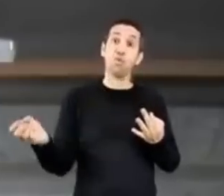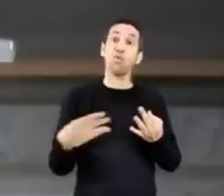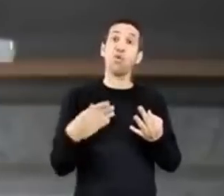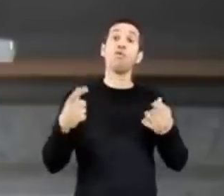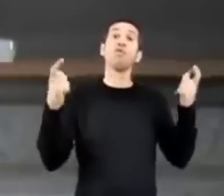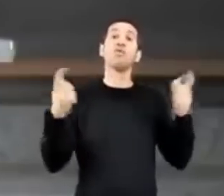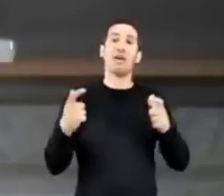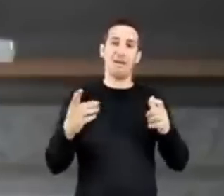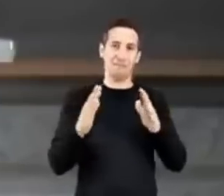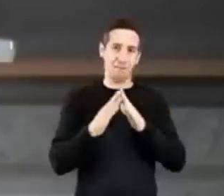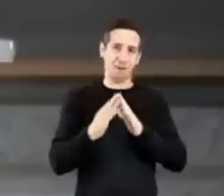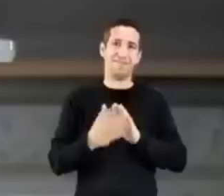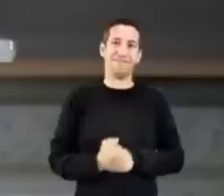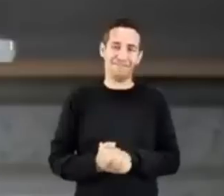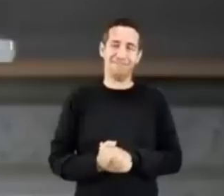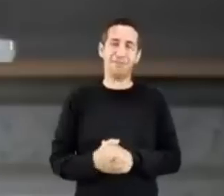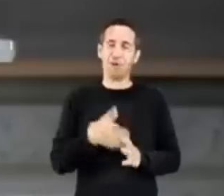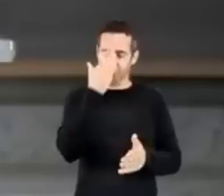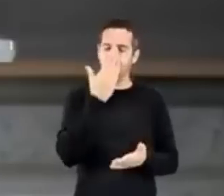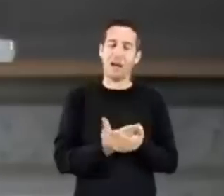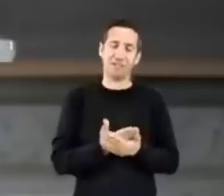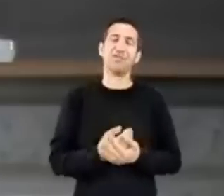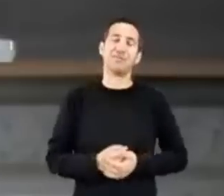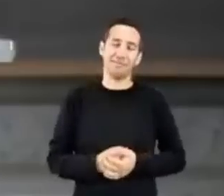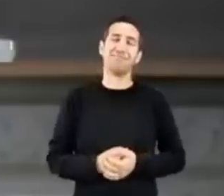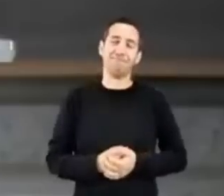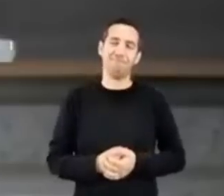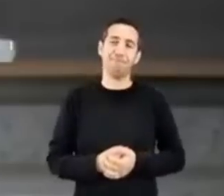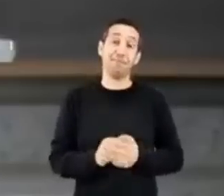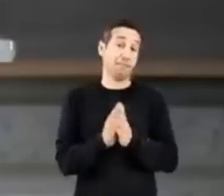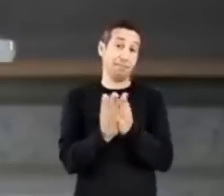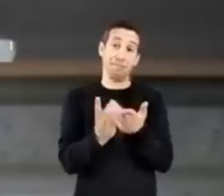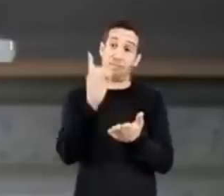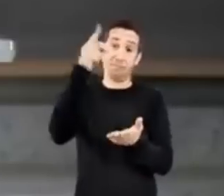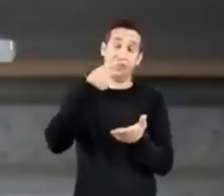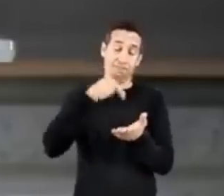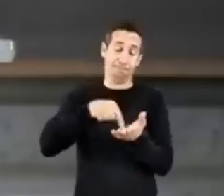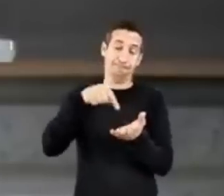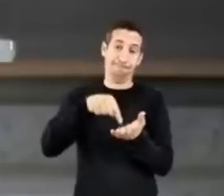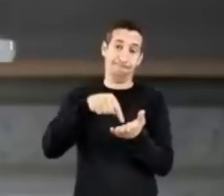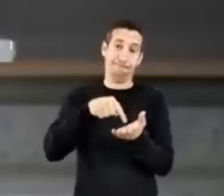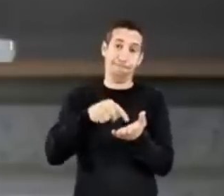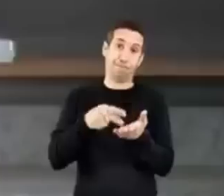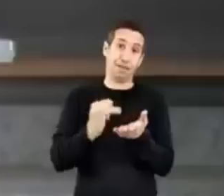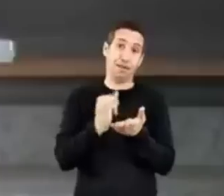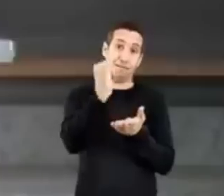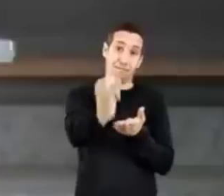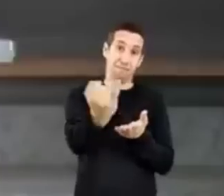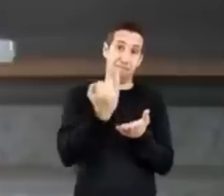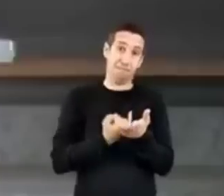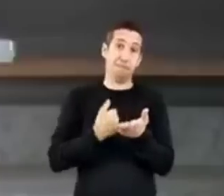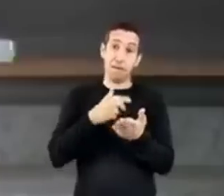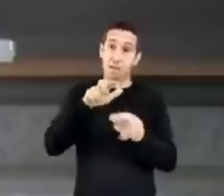e eu creio isso sabe a Bíblia fala sobre isso e eu creio muito nisso é por isso que eu sou